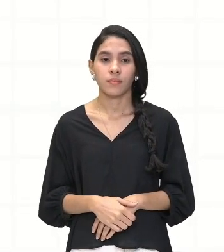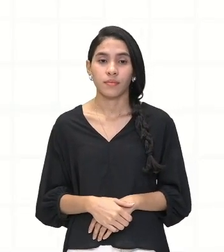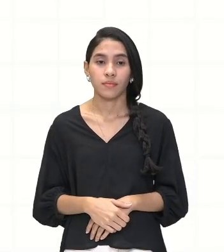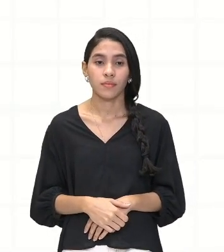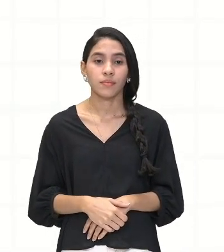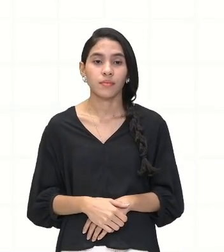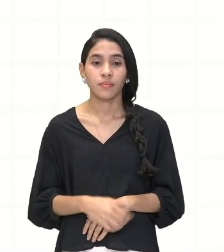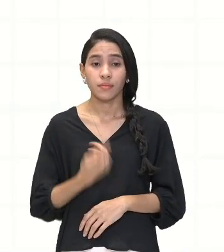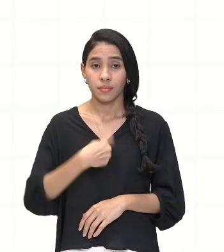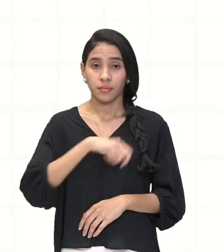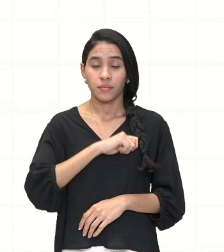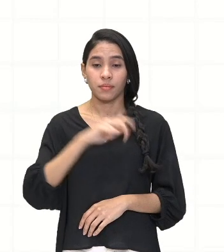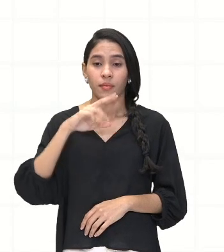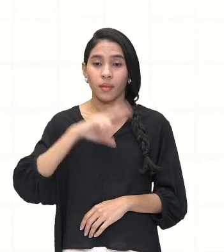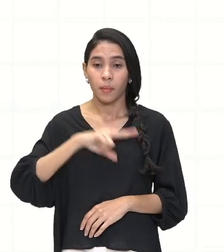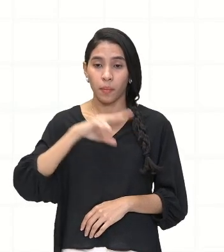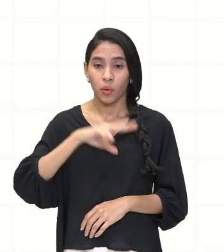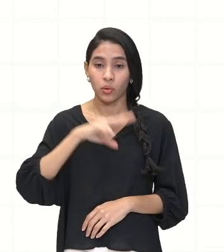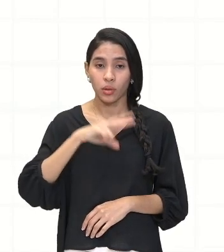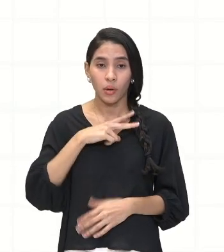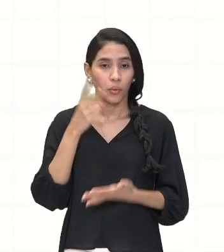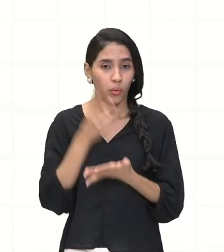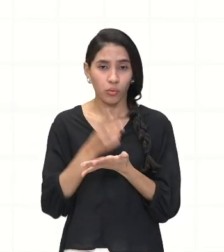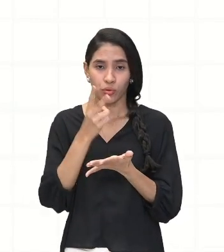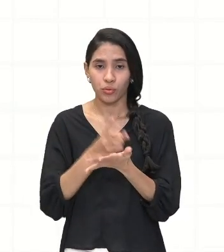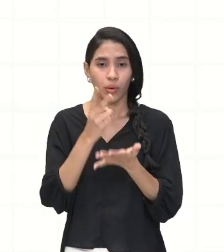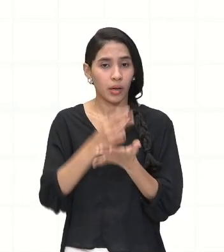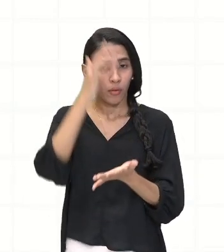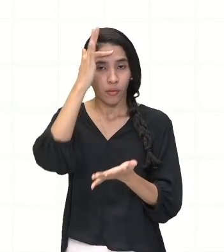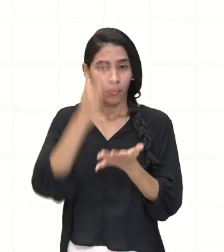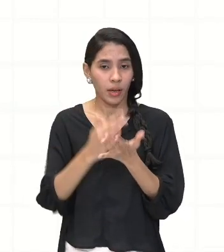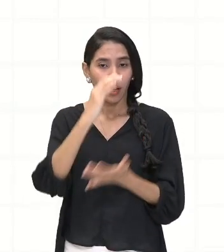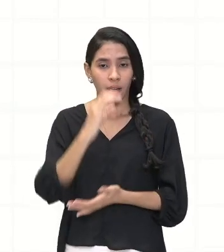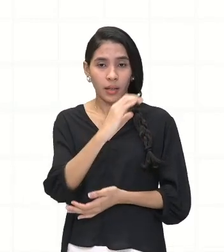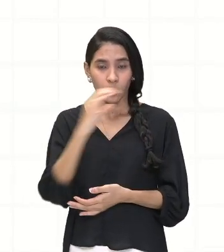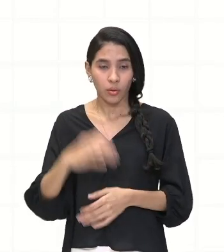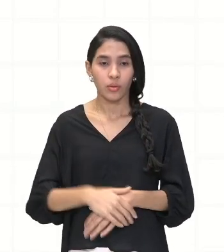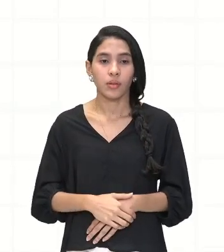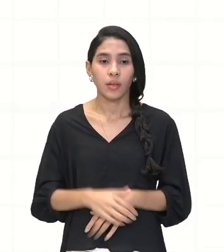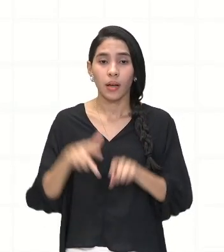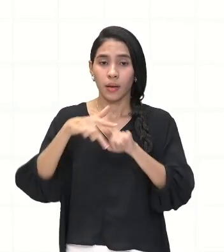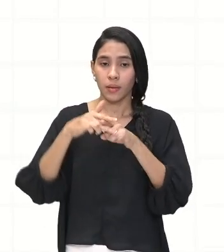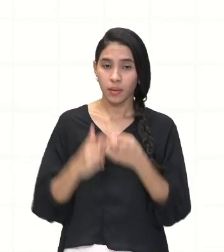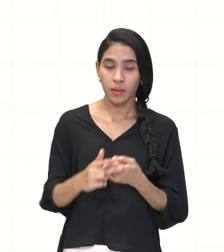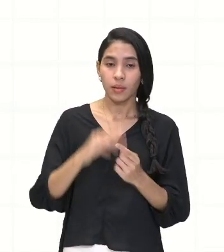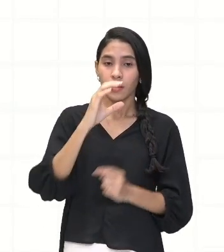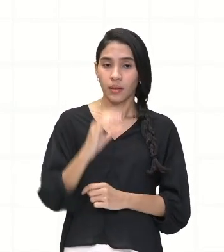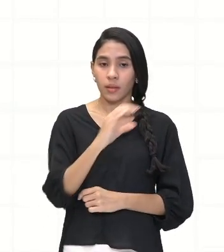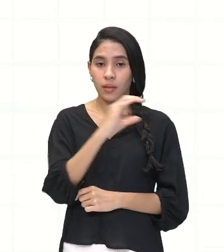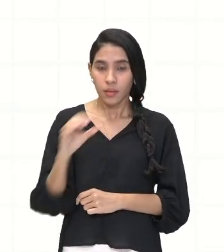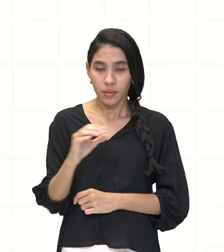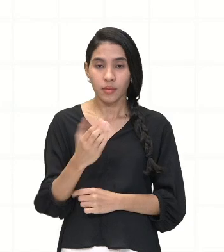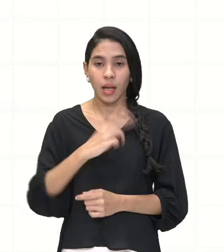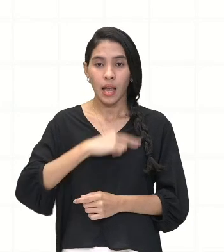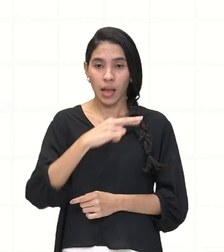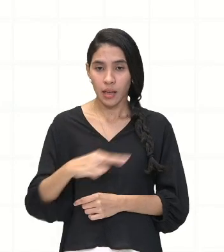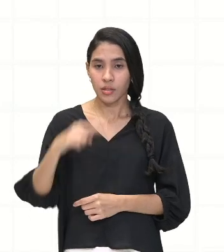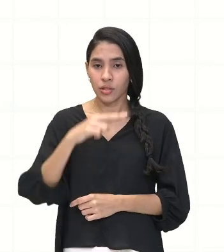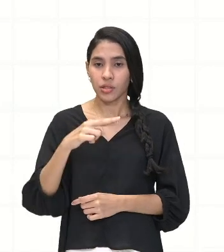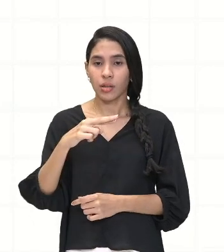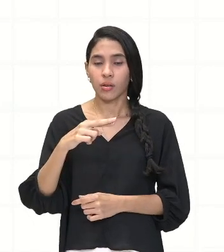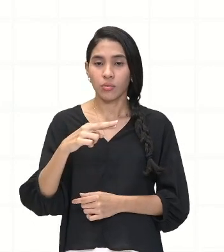Espanha e Portugal mantiveram-se católicos. A manutenção do catolicismo como religião dominante